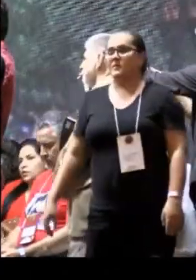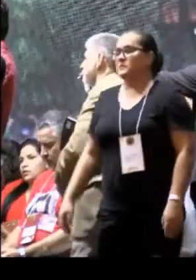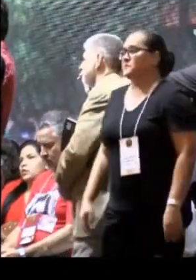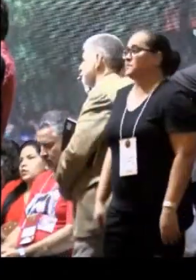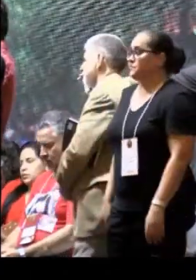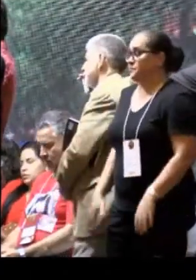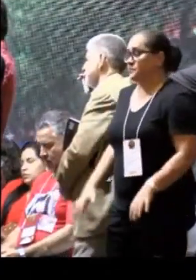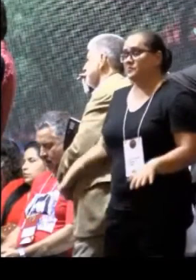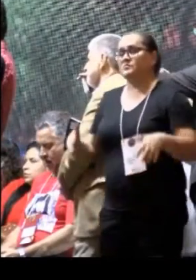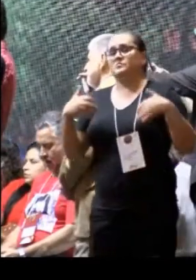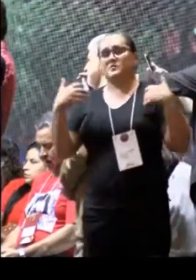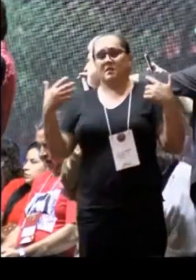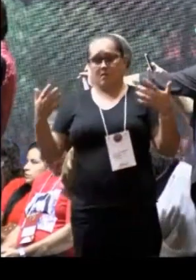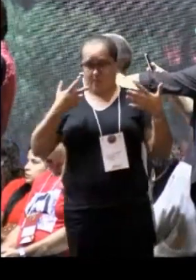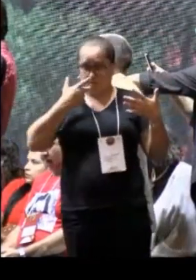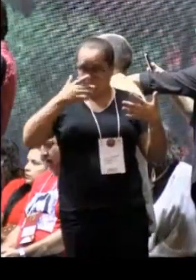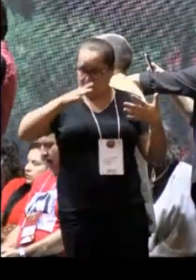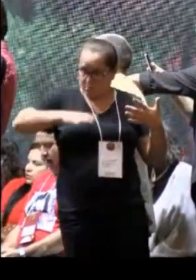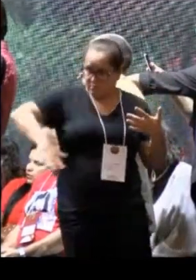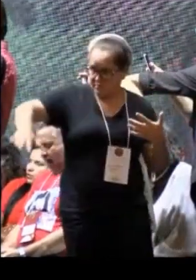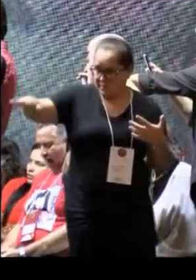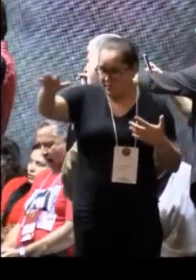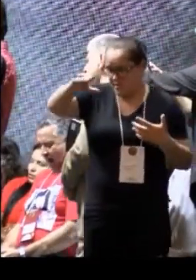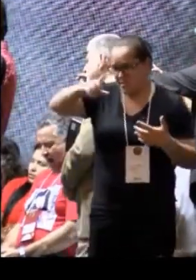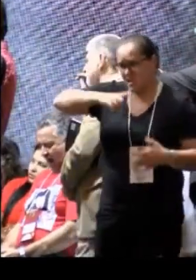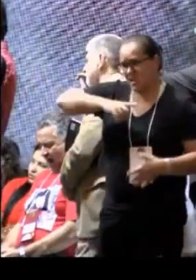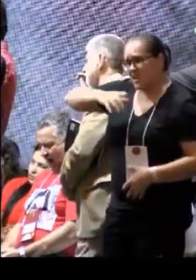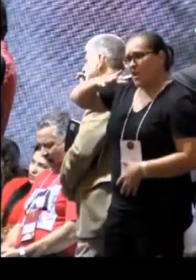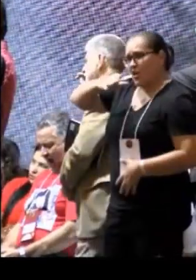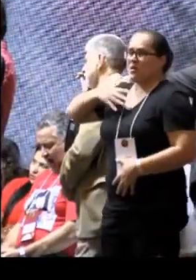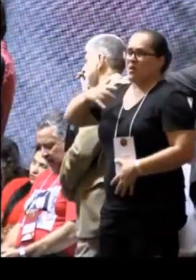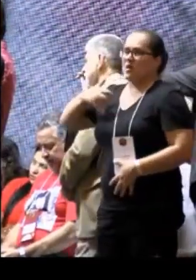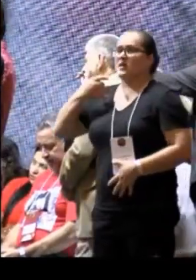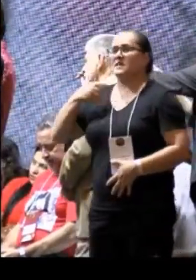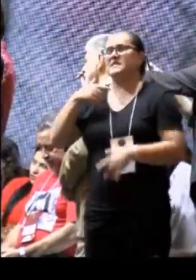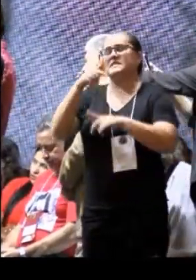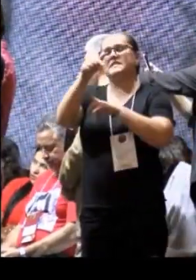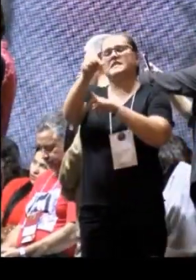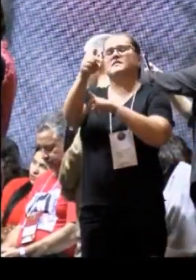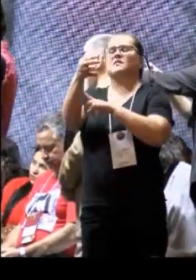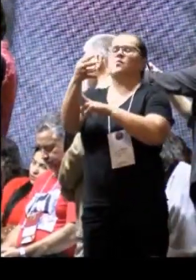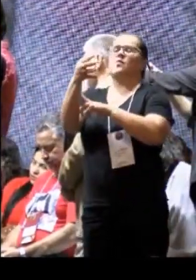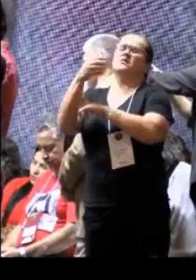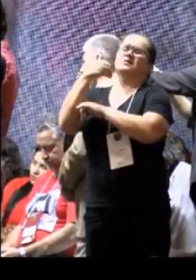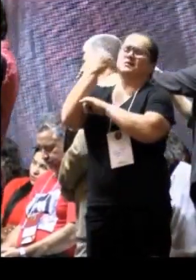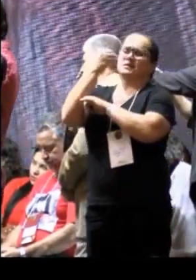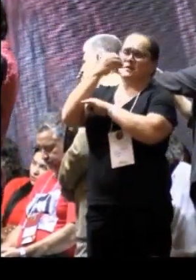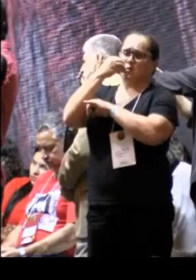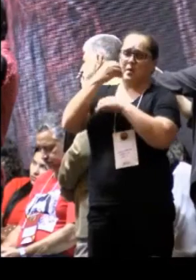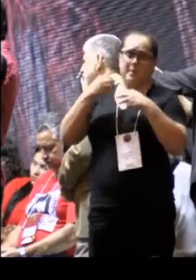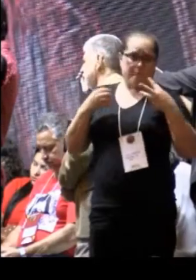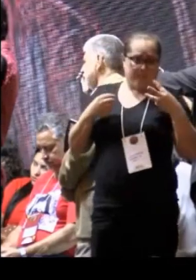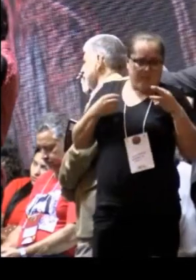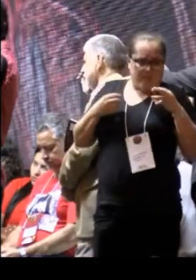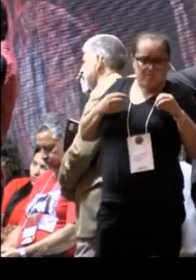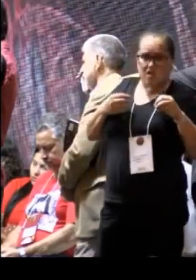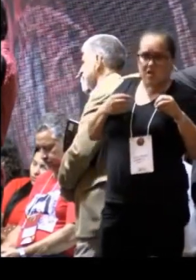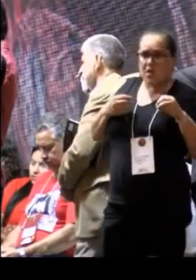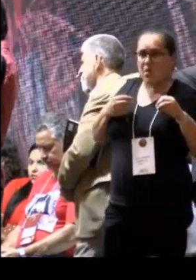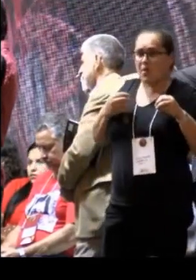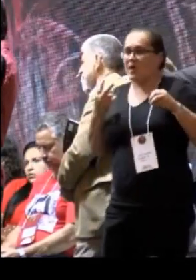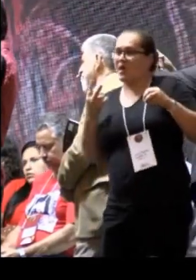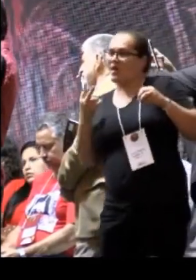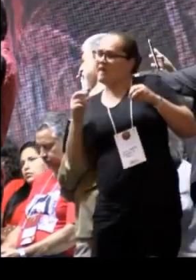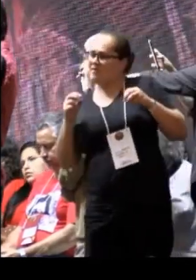E quando eu digo para vocês que eu tenho 74 anos de experiência, 30 de energia e 20